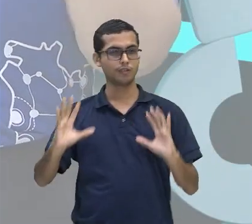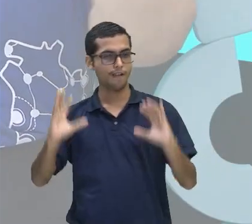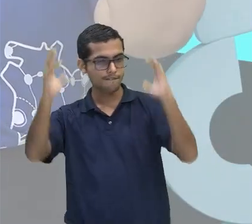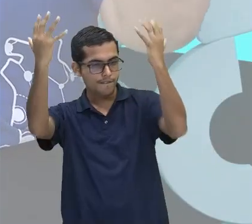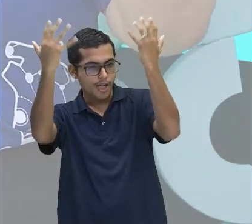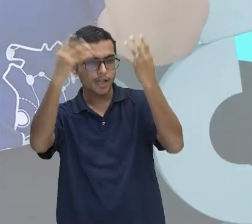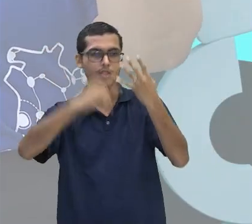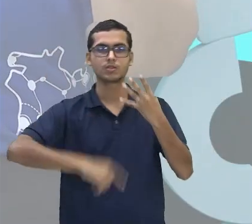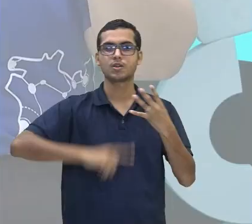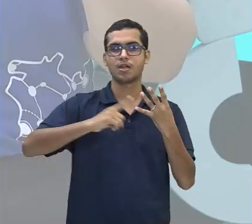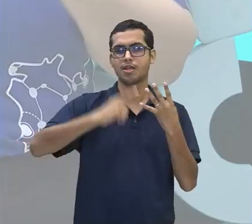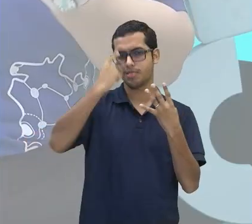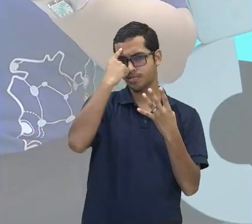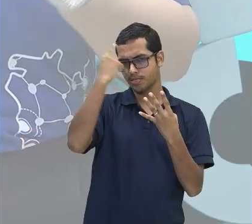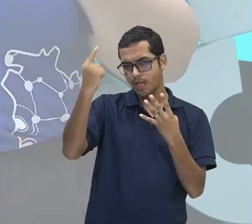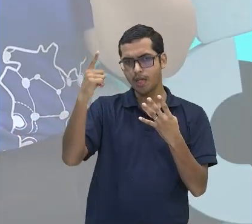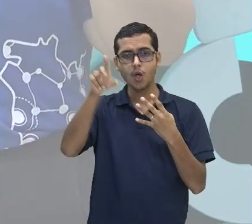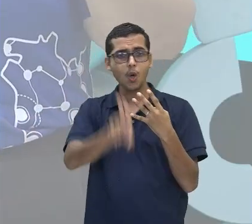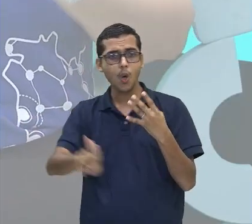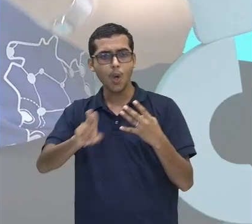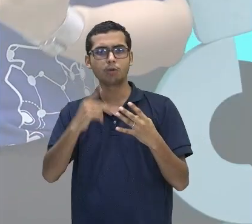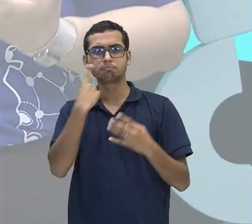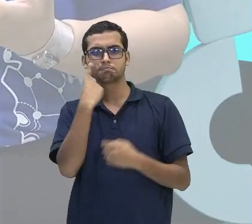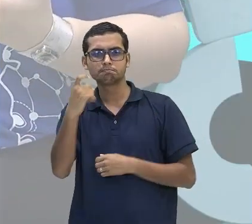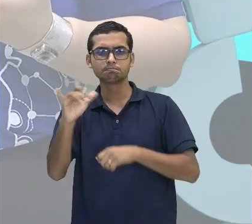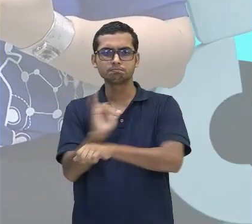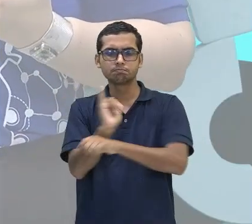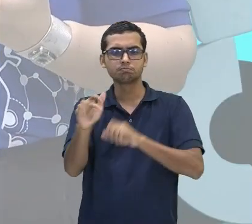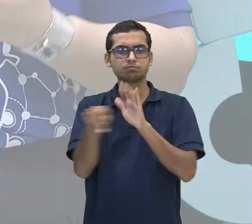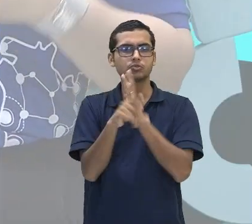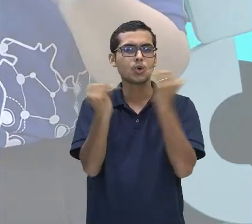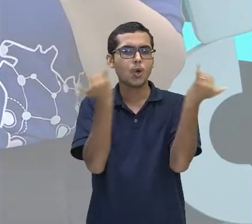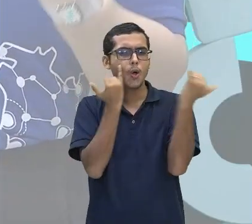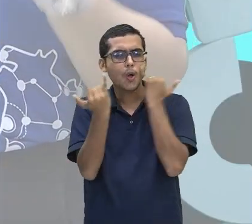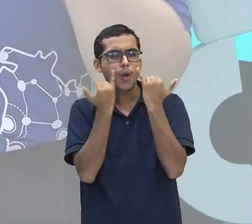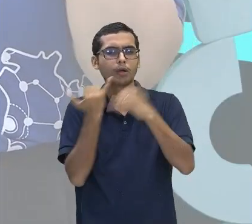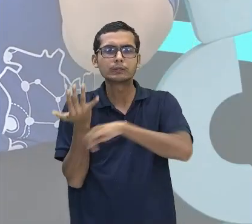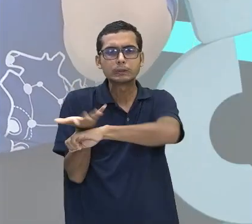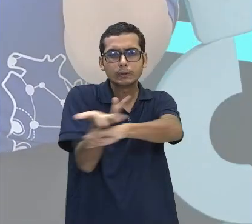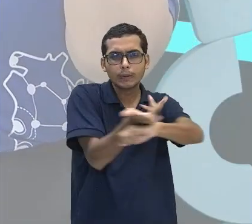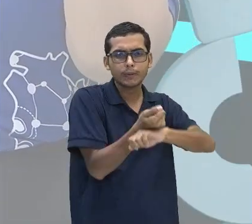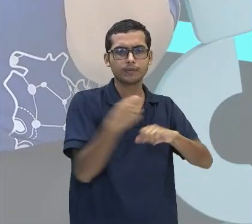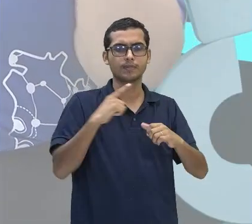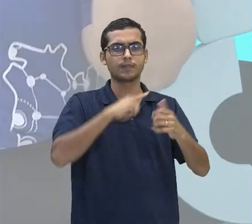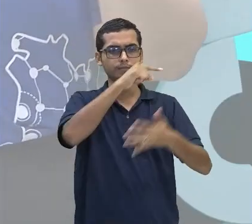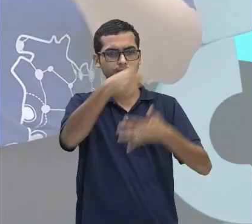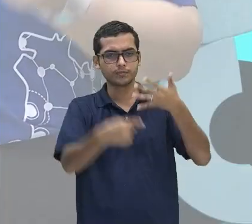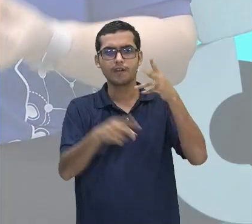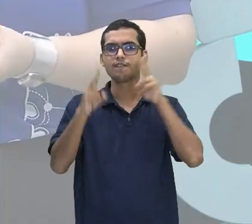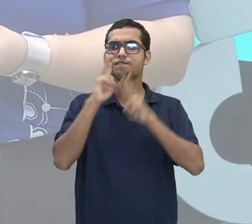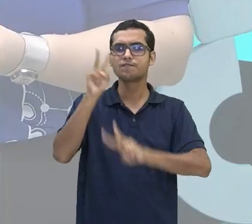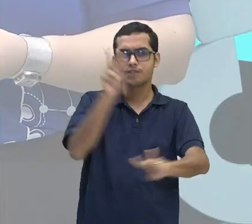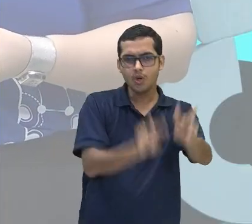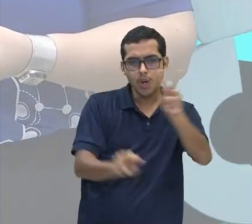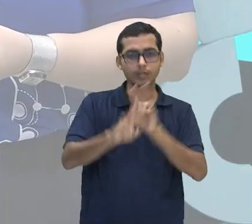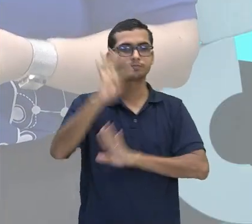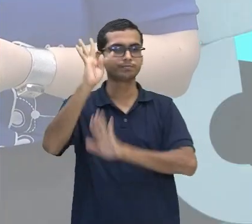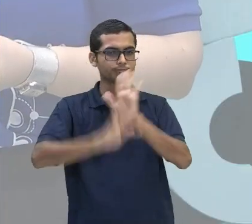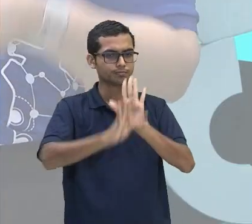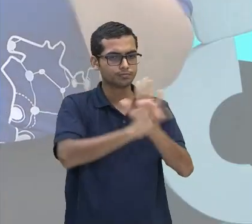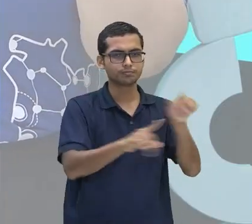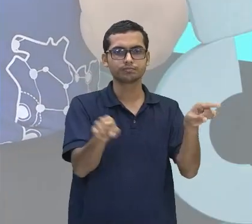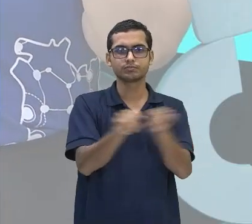utilizado como uma ferramenta atrativa e informativa que combina os elementos visuais e os textuais